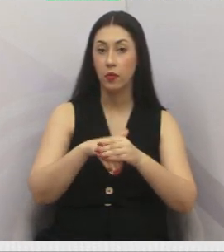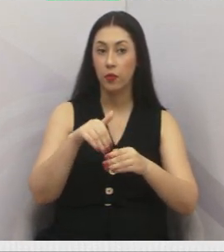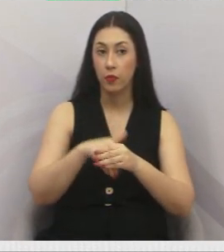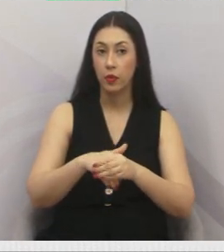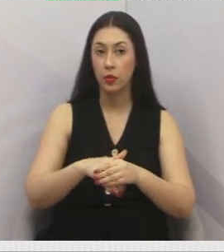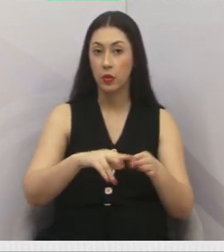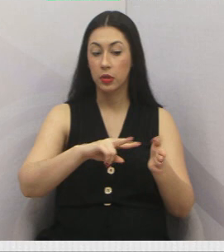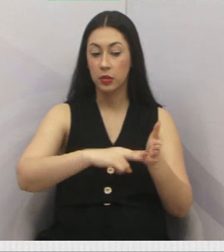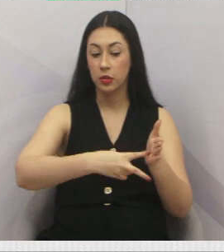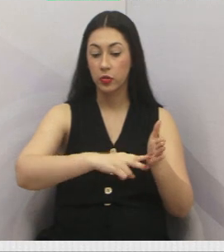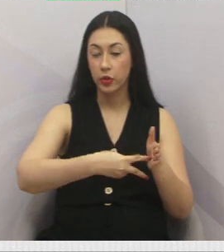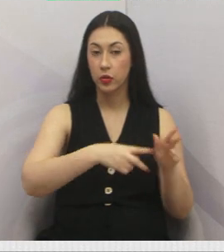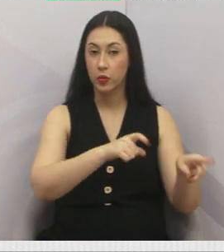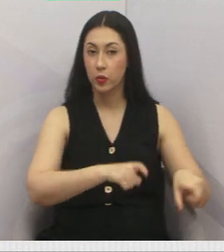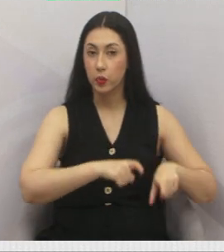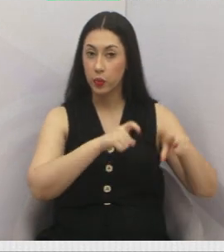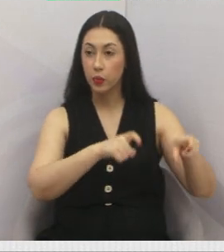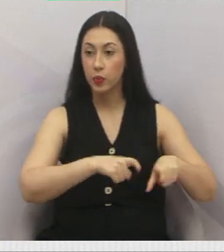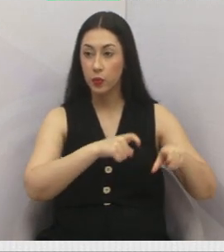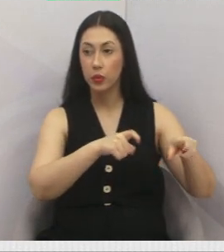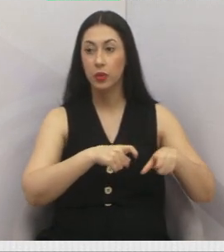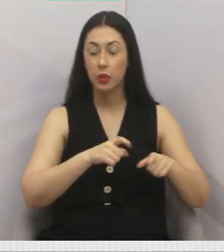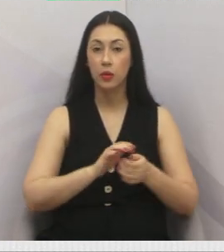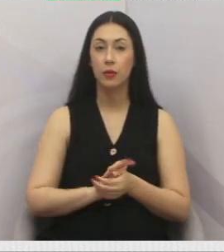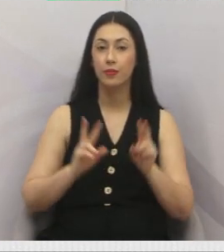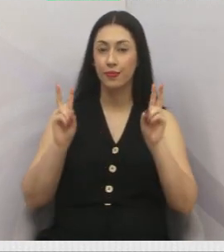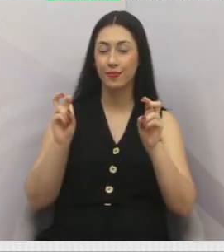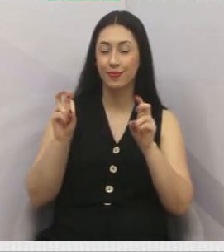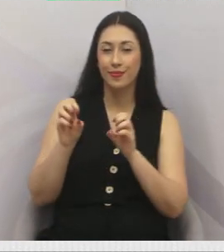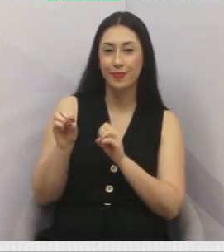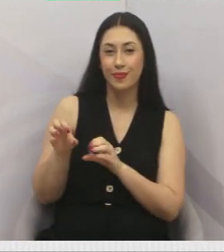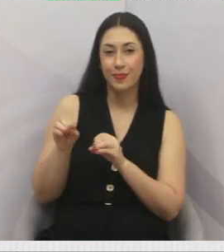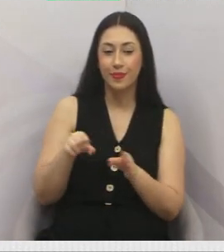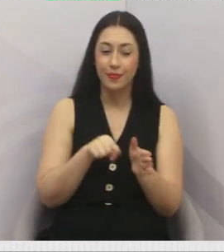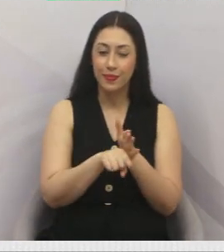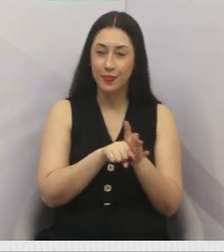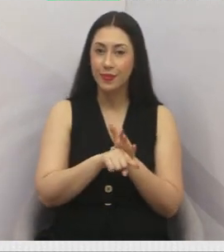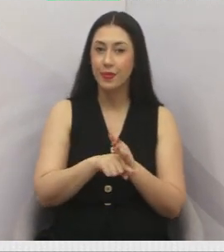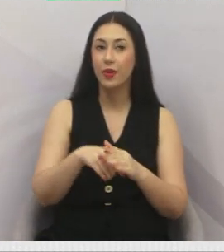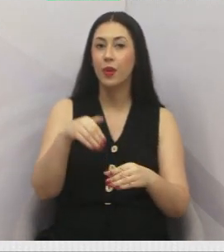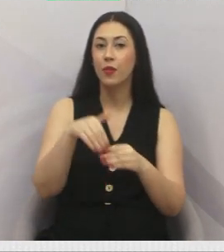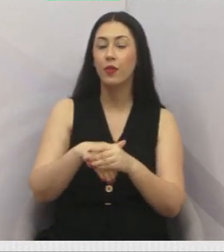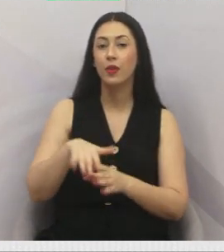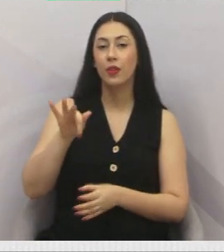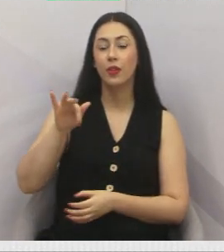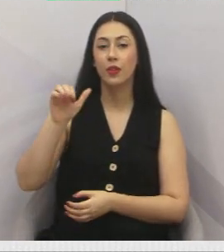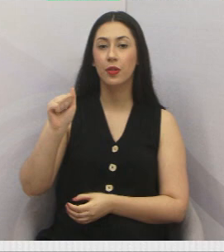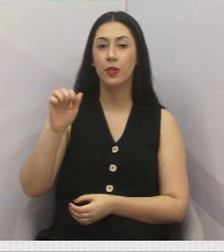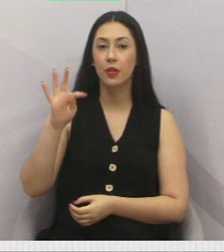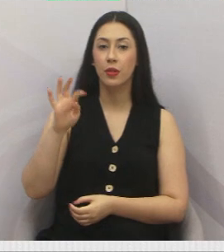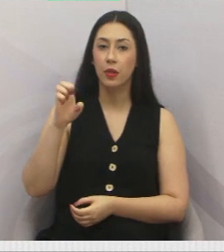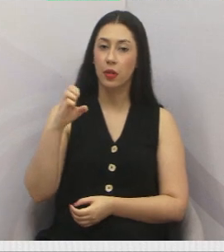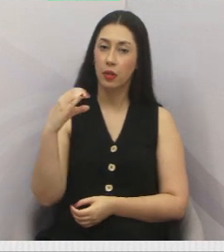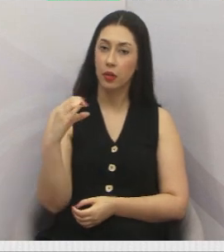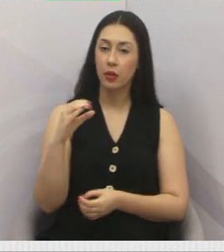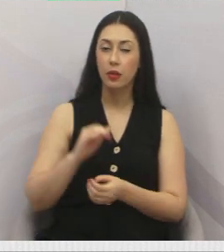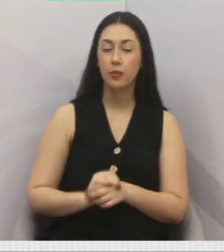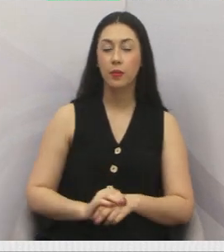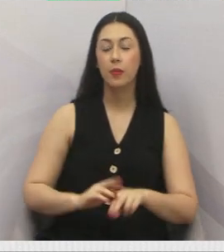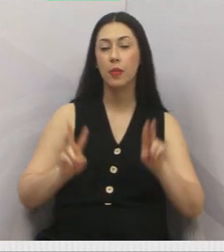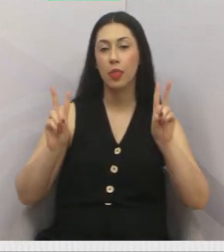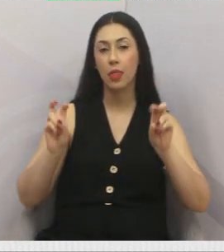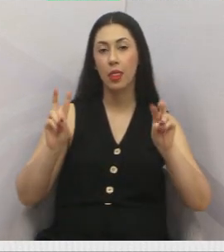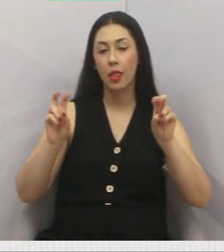para Sindicato Rural. Segmento Entidades Acadêmicas, um voto para a Faculdade de Tecnologia, FATEC Jacareí.